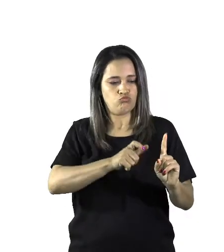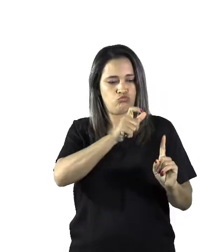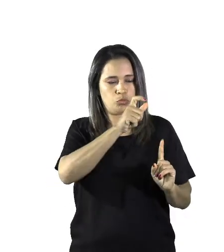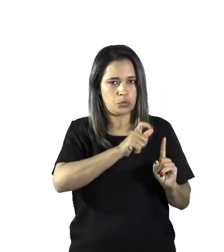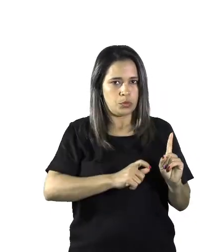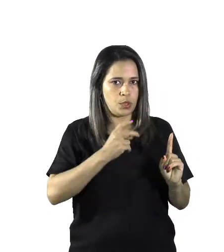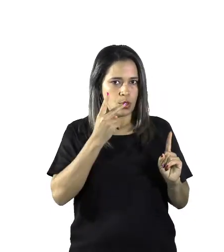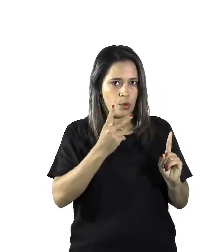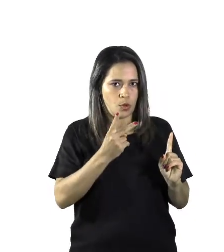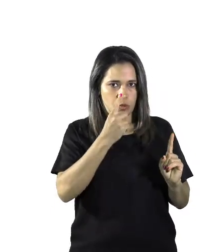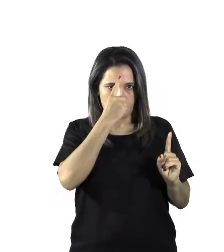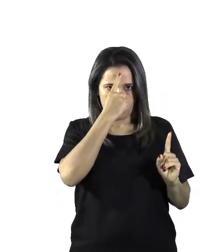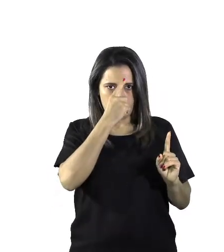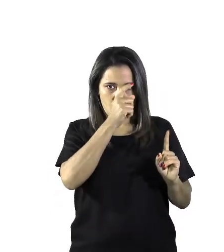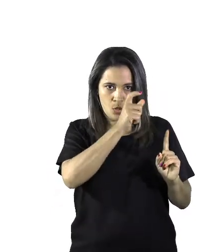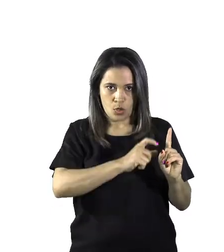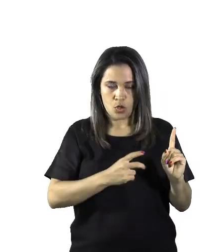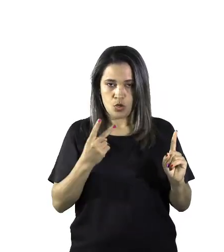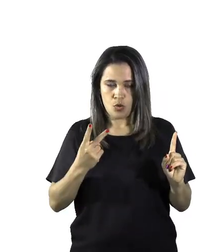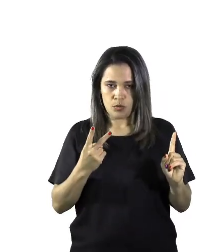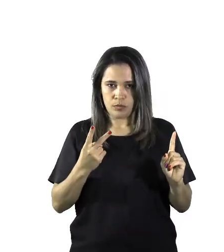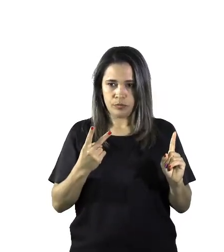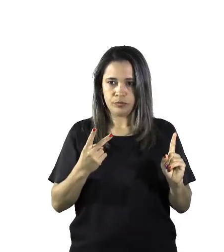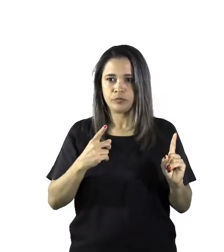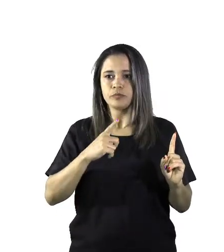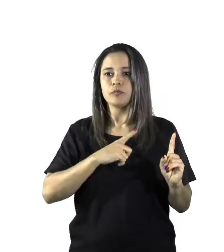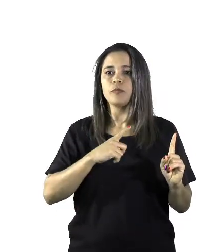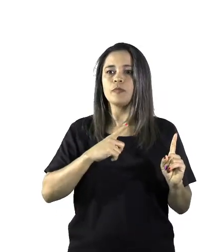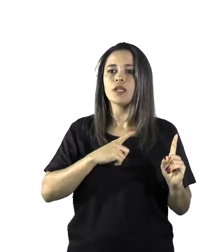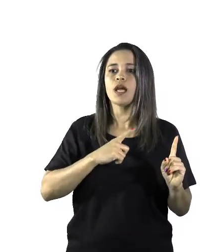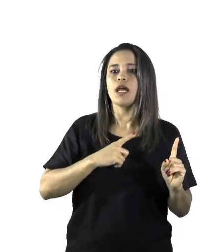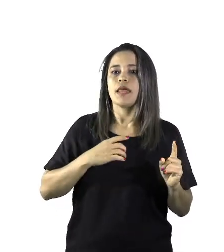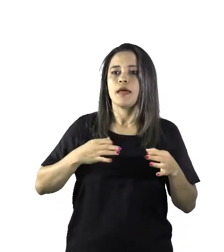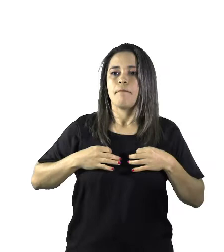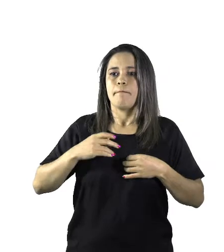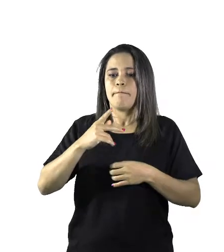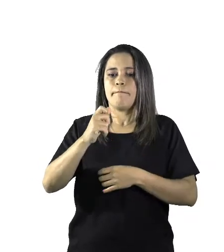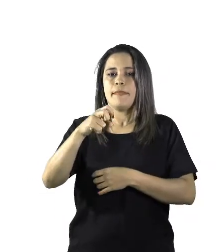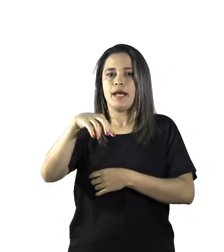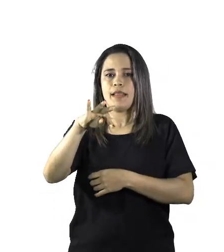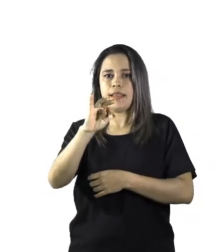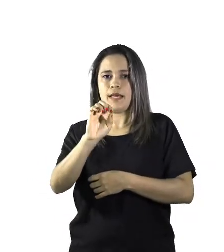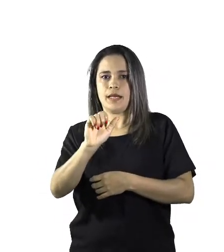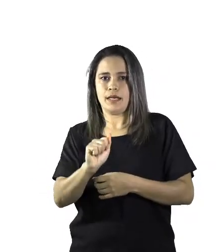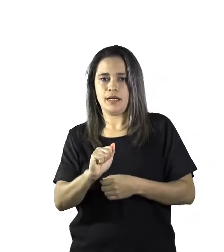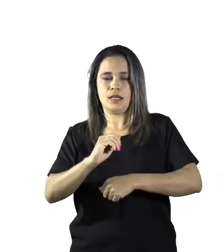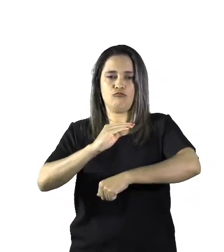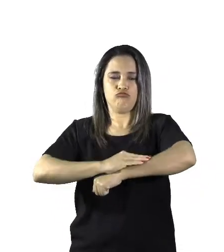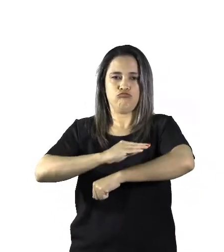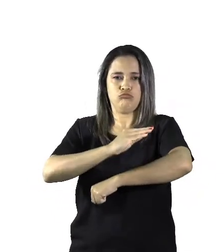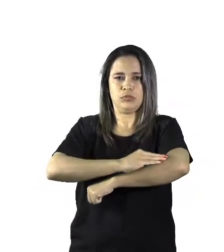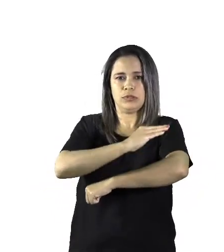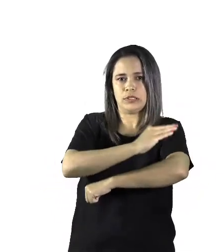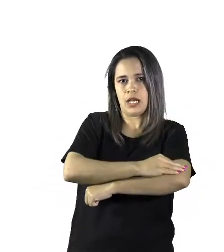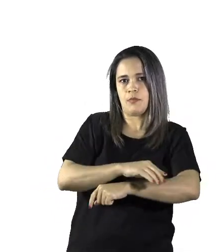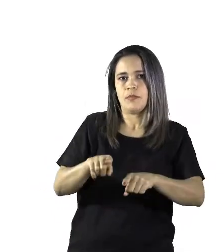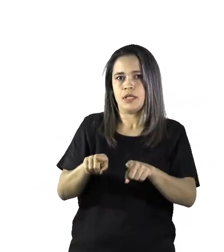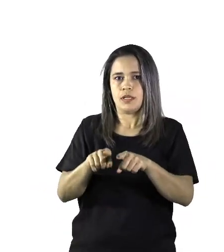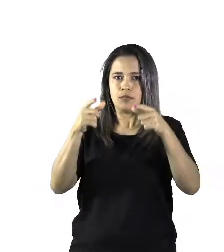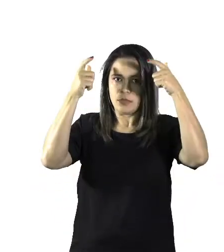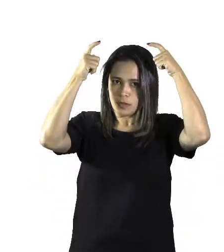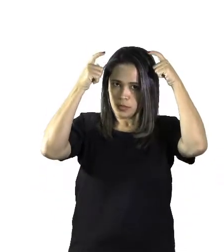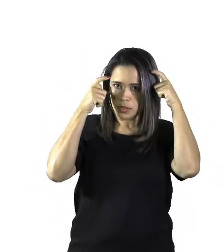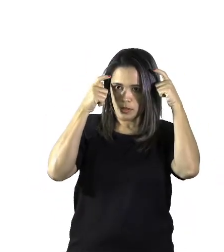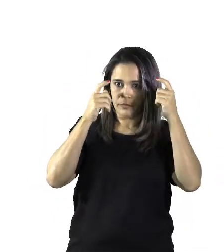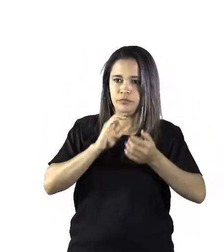Negra e a princesa e o sapo, representando também como se fosse uma princesa lá na